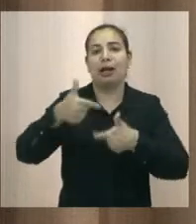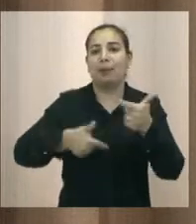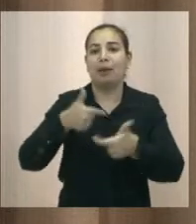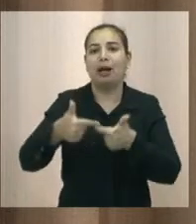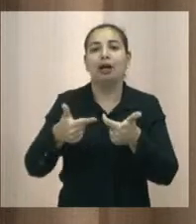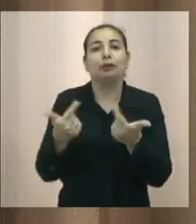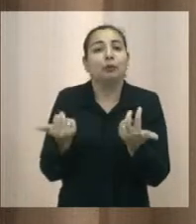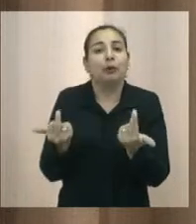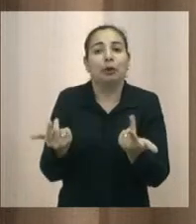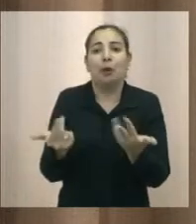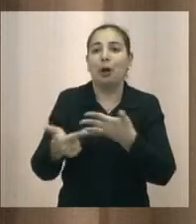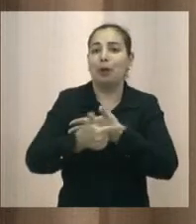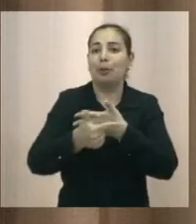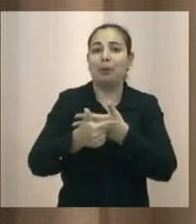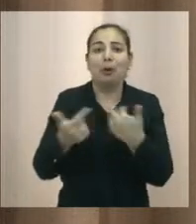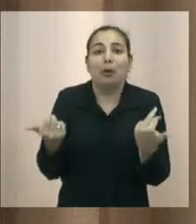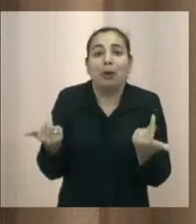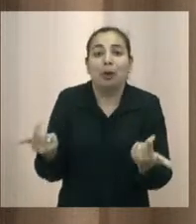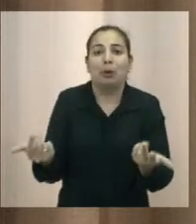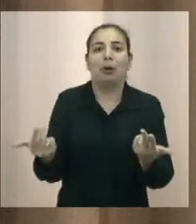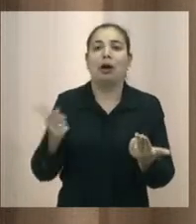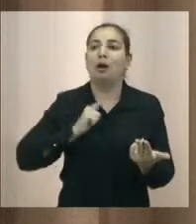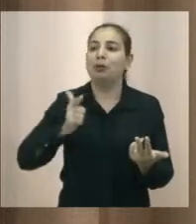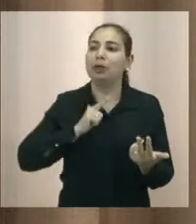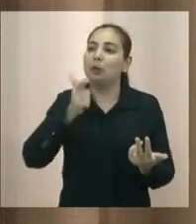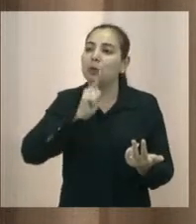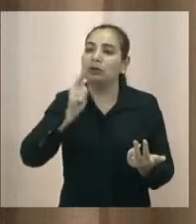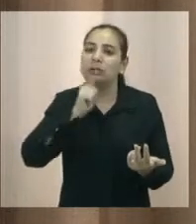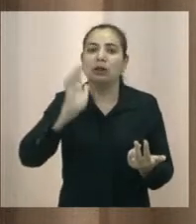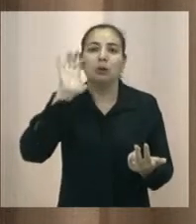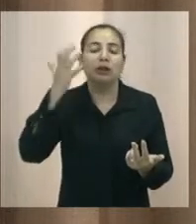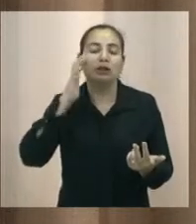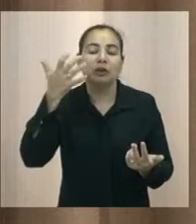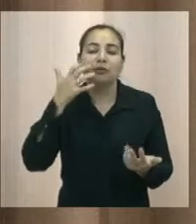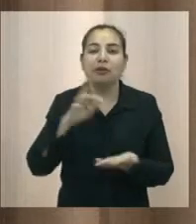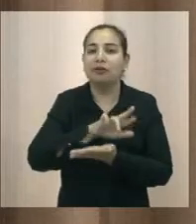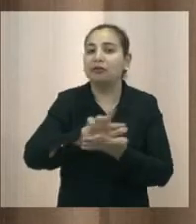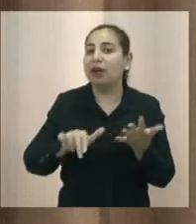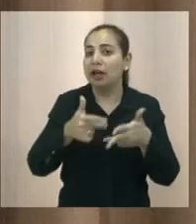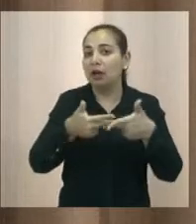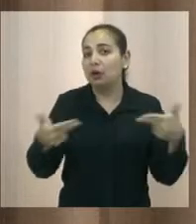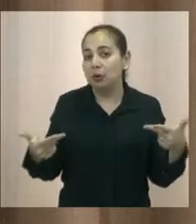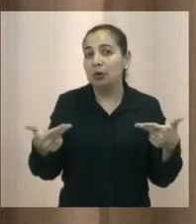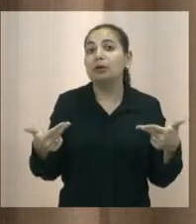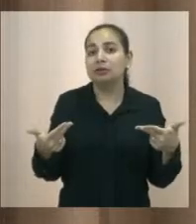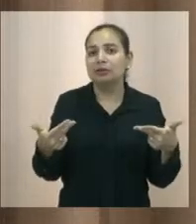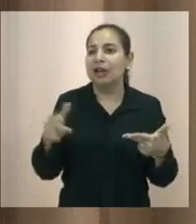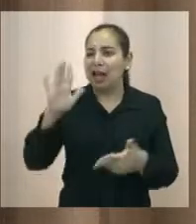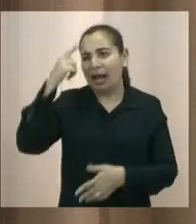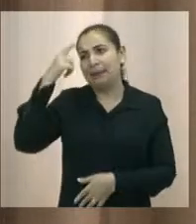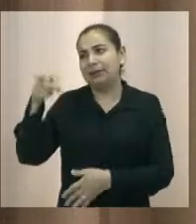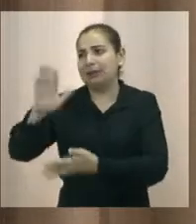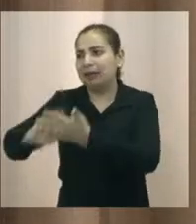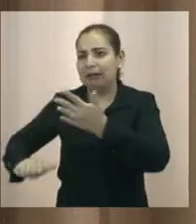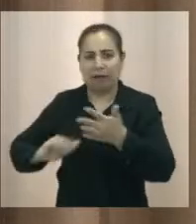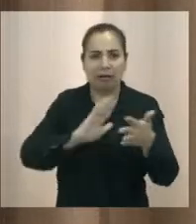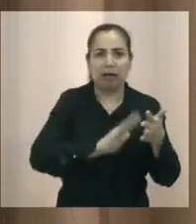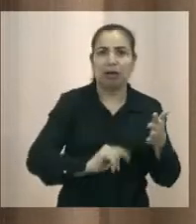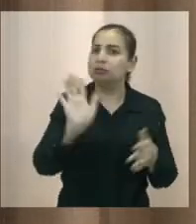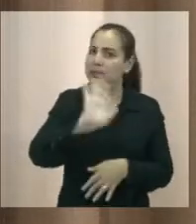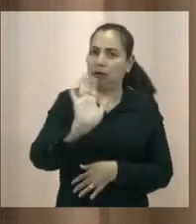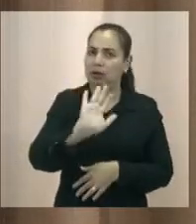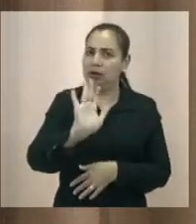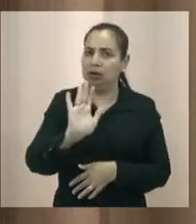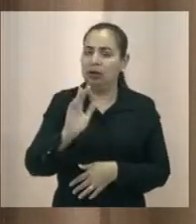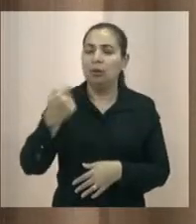funções importantíssimas, né, que nenhuma nem outra pode deixar de existir e nenhuma nem outra se sobressai, né?